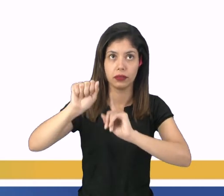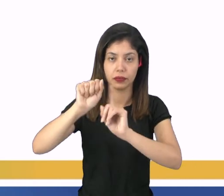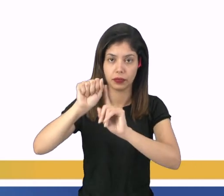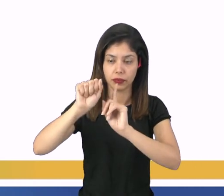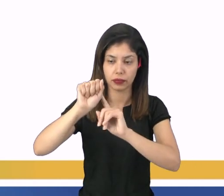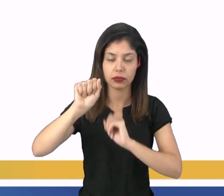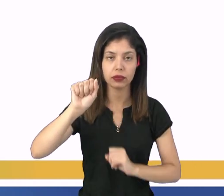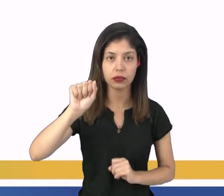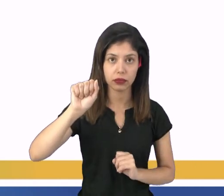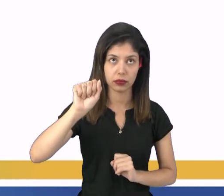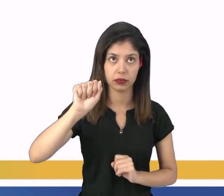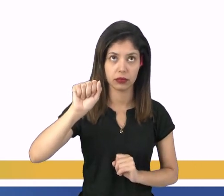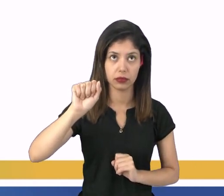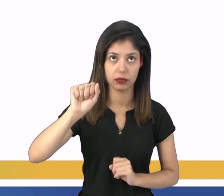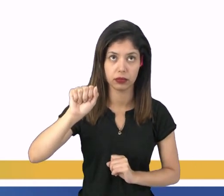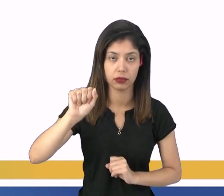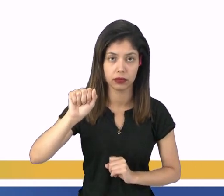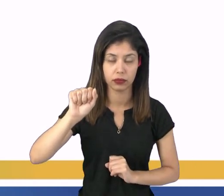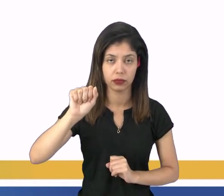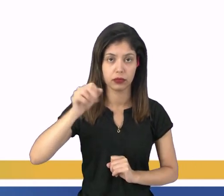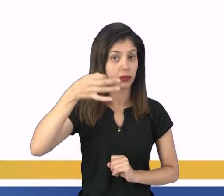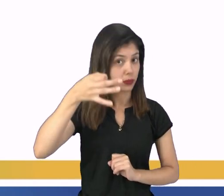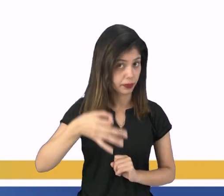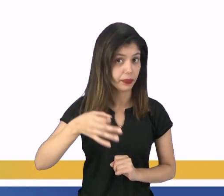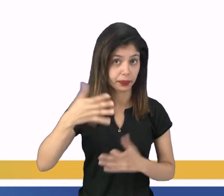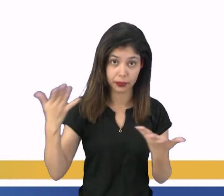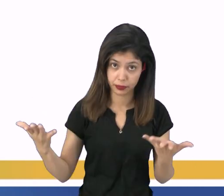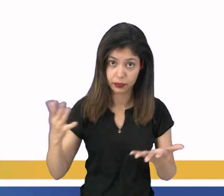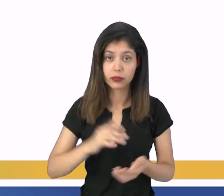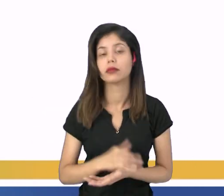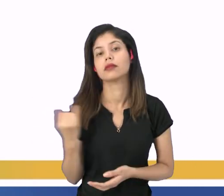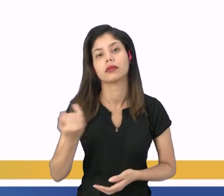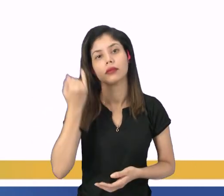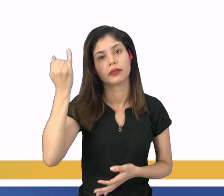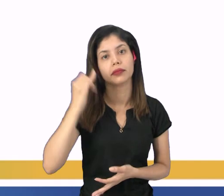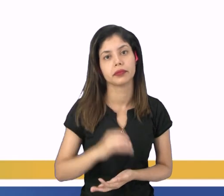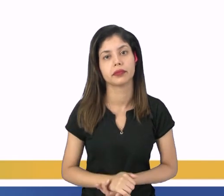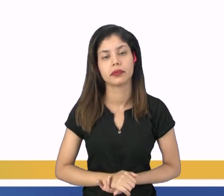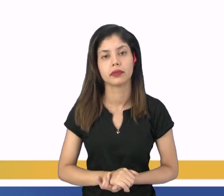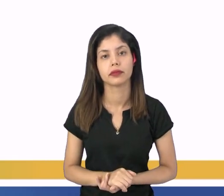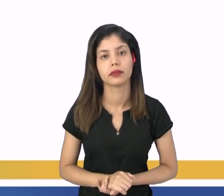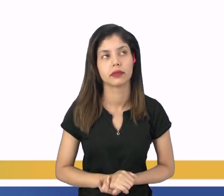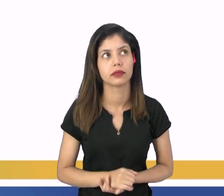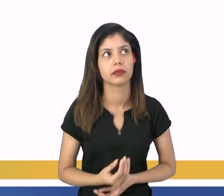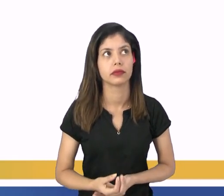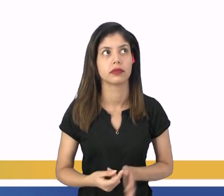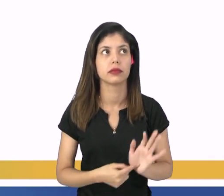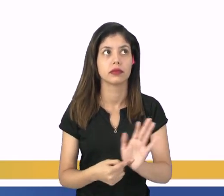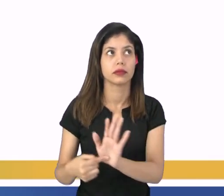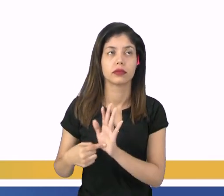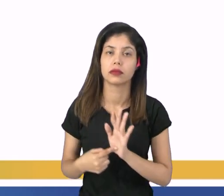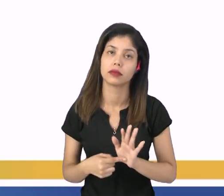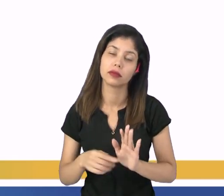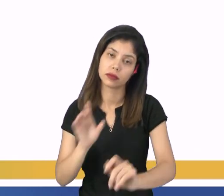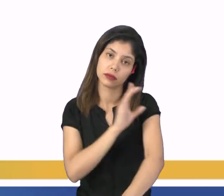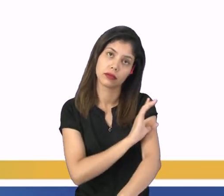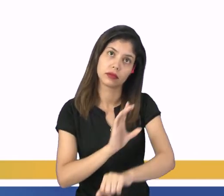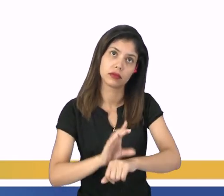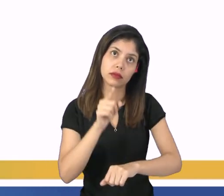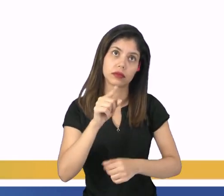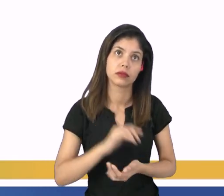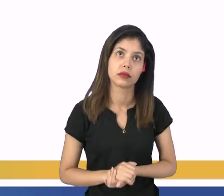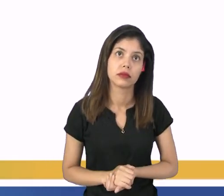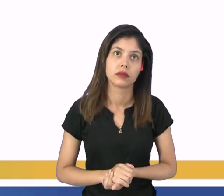citou a grandiosidade arquitetônica está correto, né, pessoal? Uma das principais representações da cultura inca é a